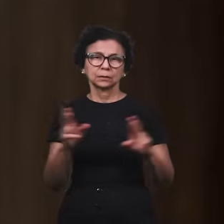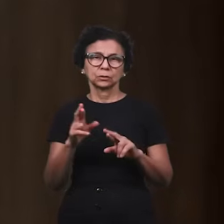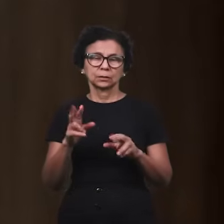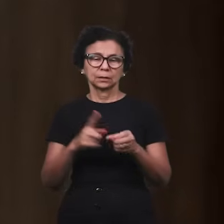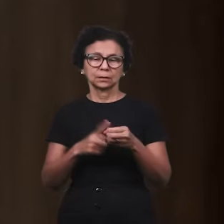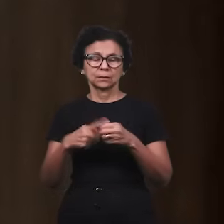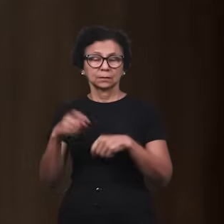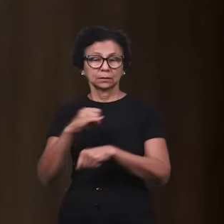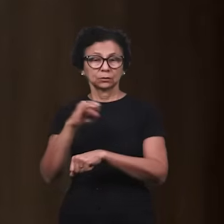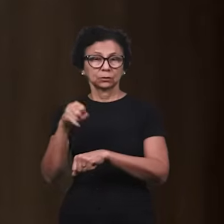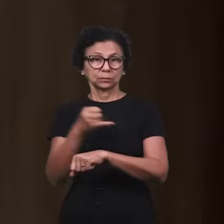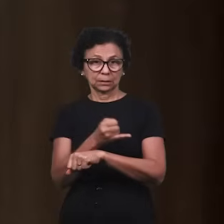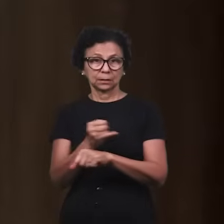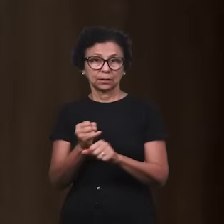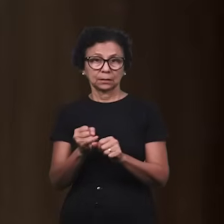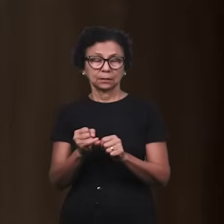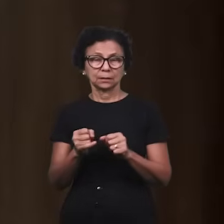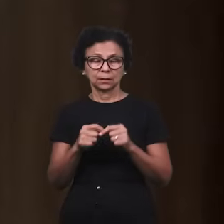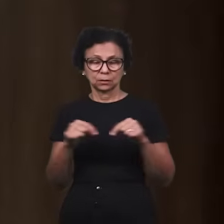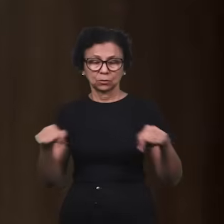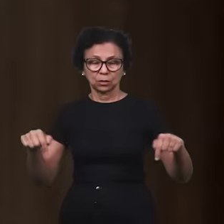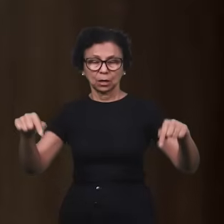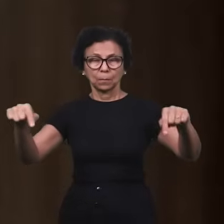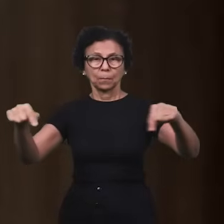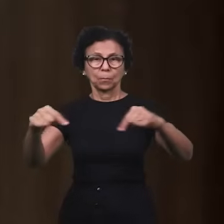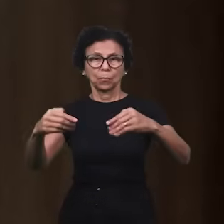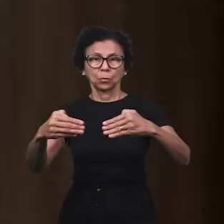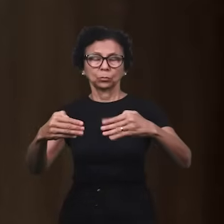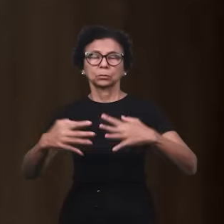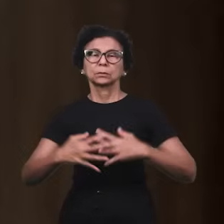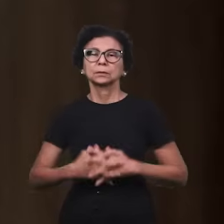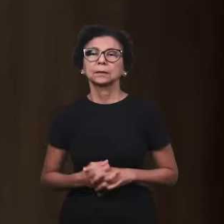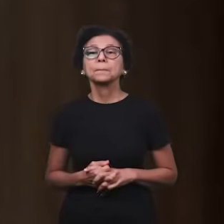que era uma cidade morada, então se incluía nessa